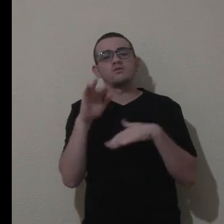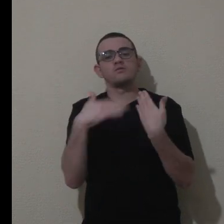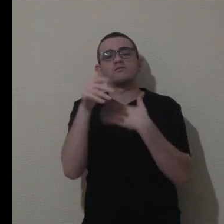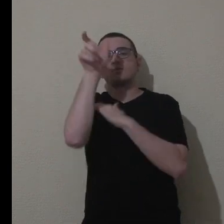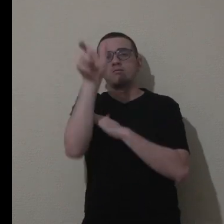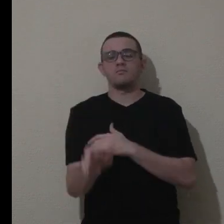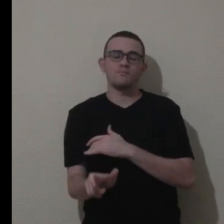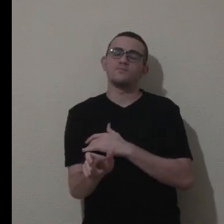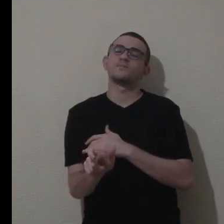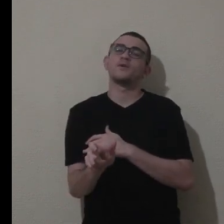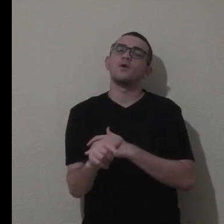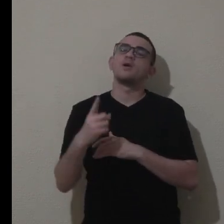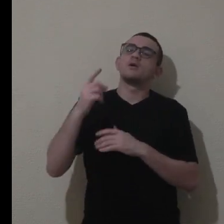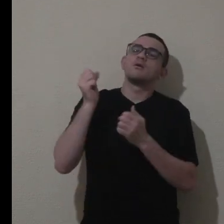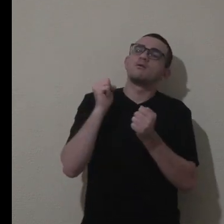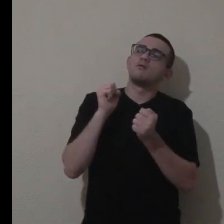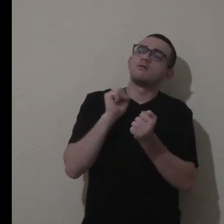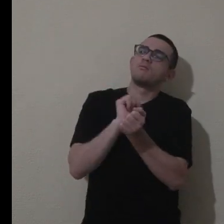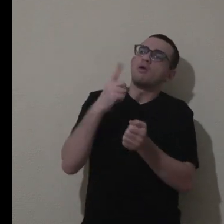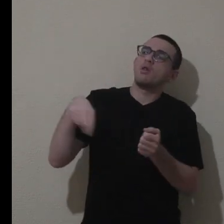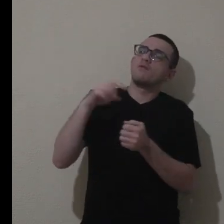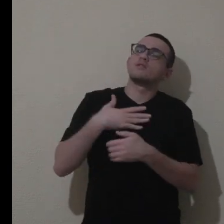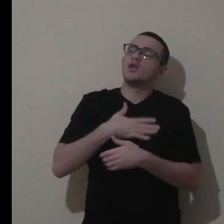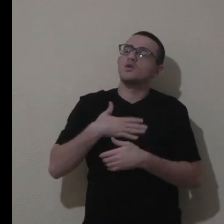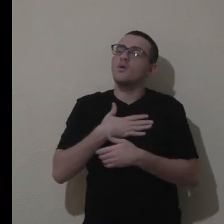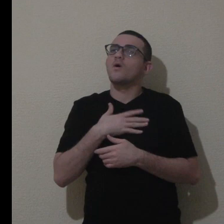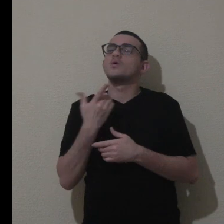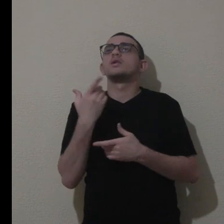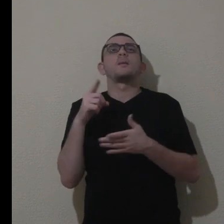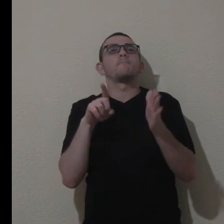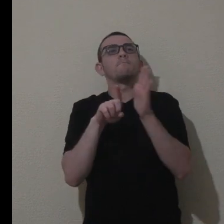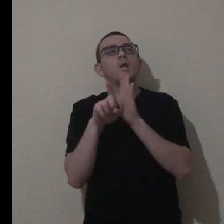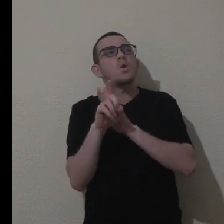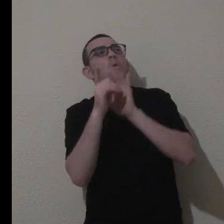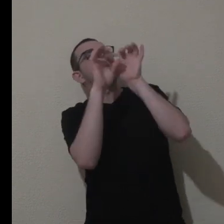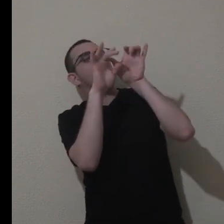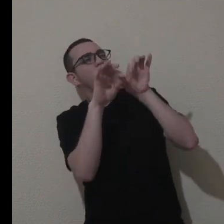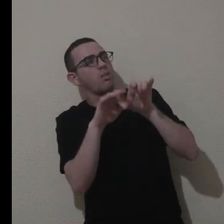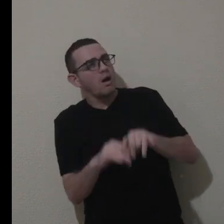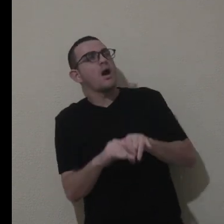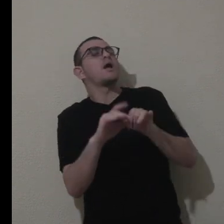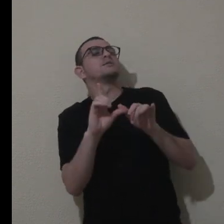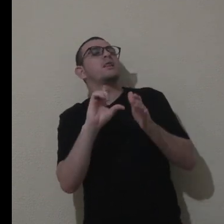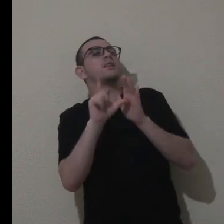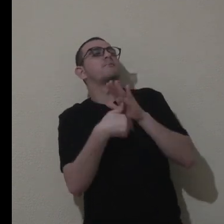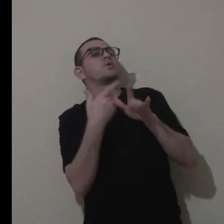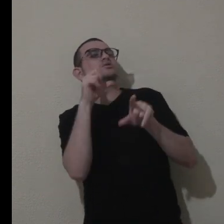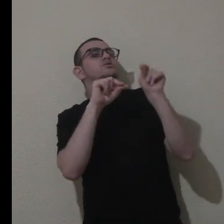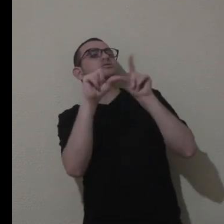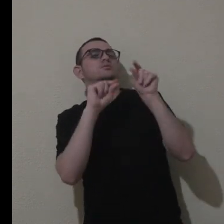pessoas. Espero que todos vocês gostem da aula. Qualquer coisa, por favor, mandem as suas perguntas aqui no chat mesmo, que depois a gente